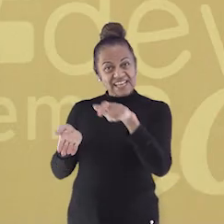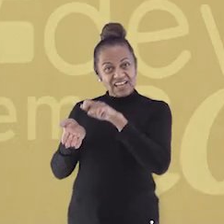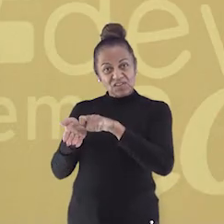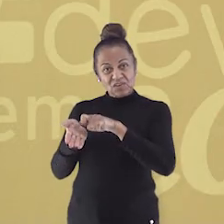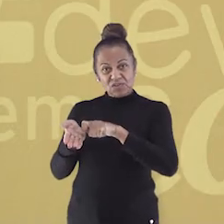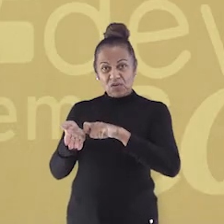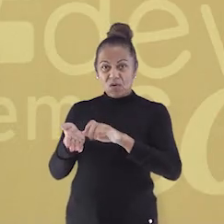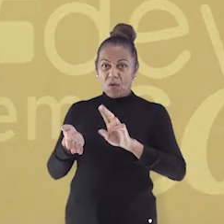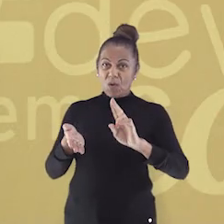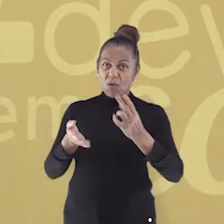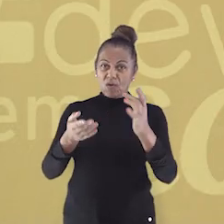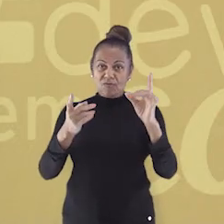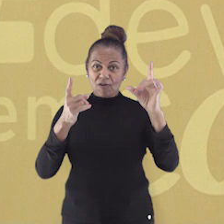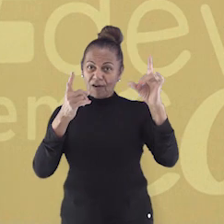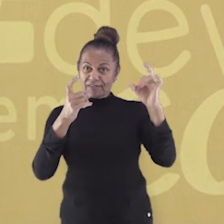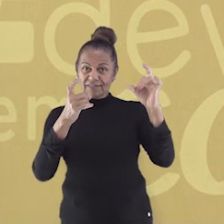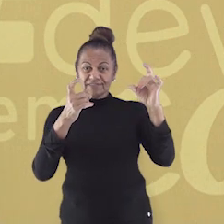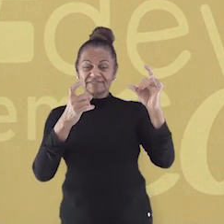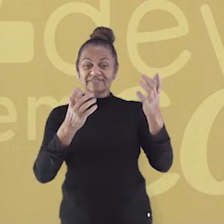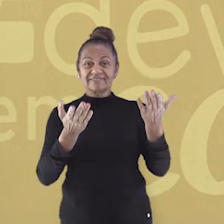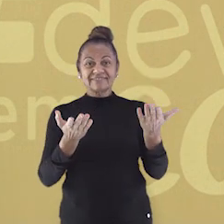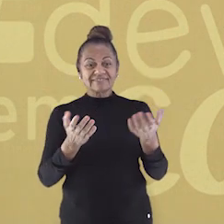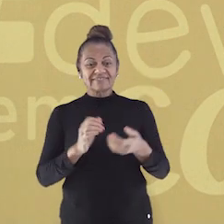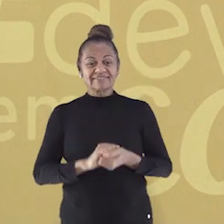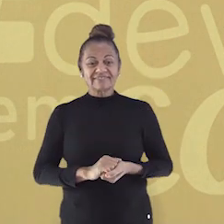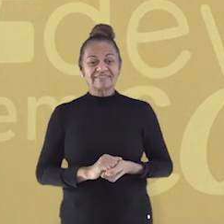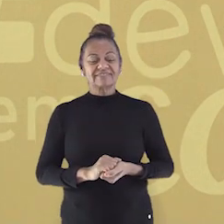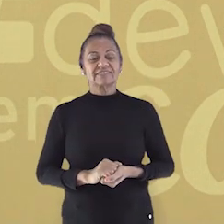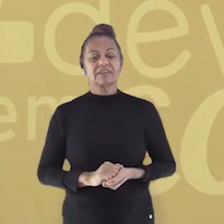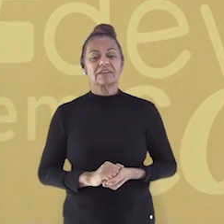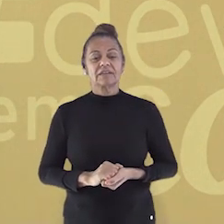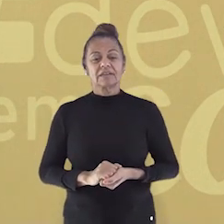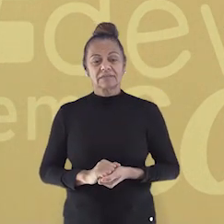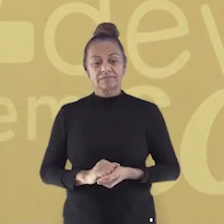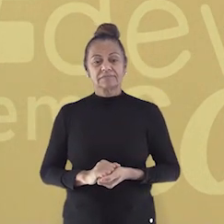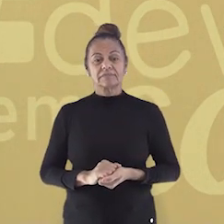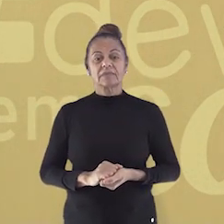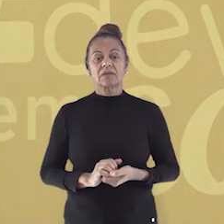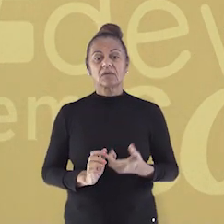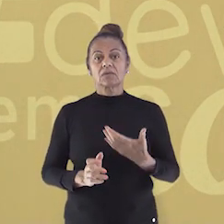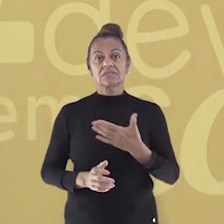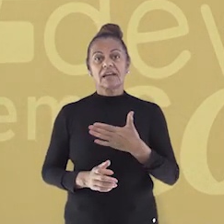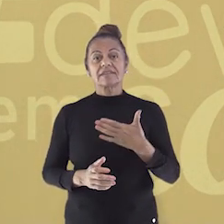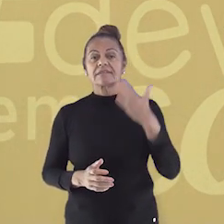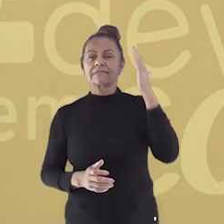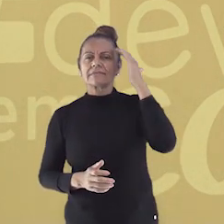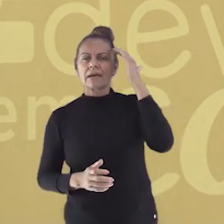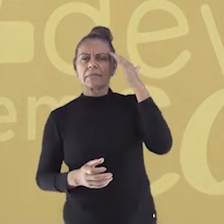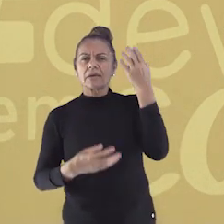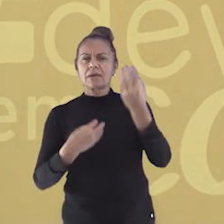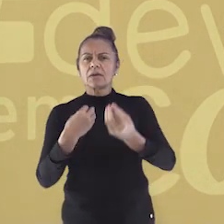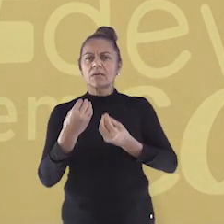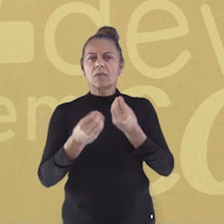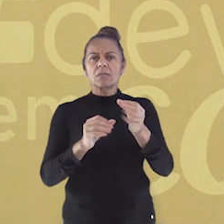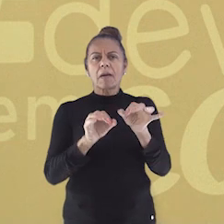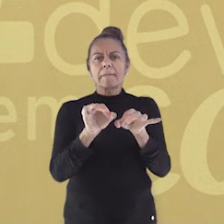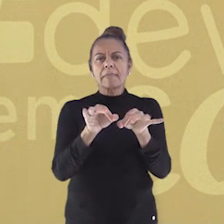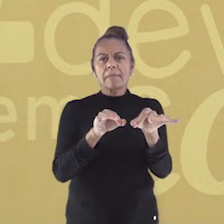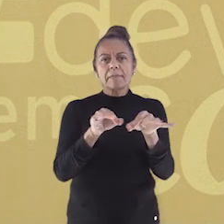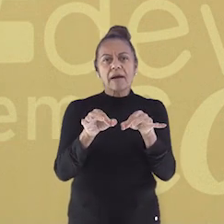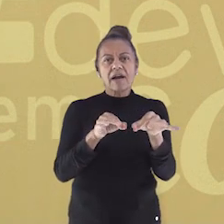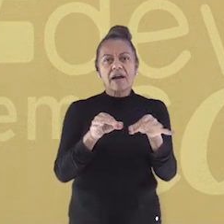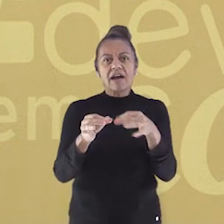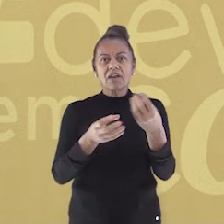Anotou ou tirou a foto da receita? Gostaria agora de saber o modo de preparo? Vou colocar também na